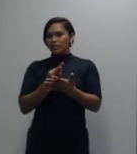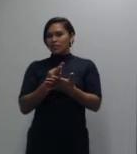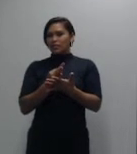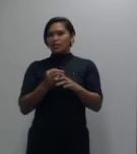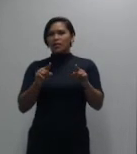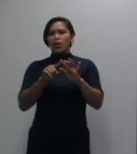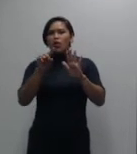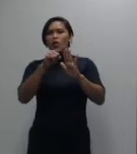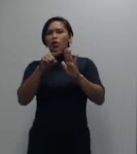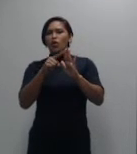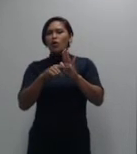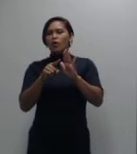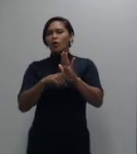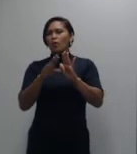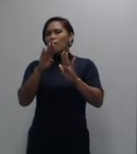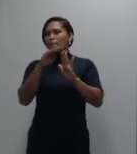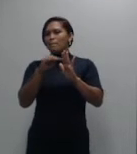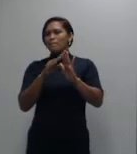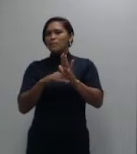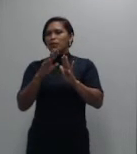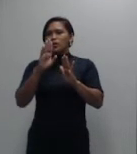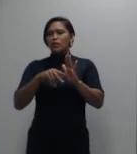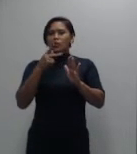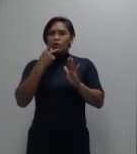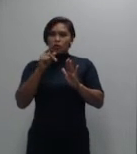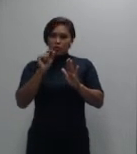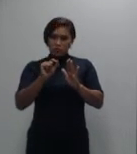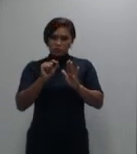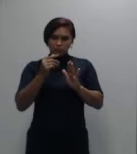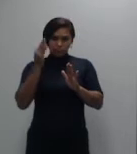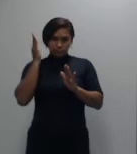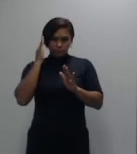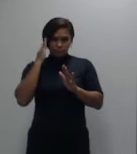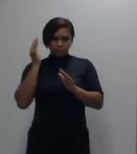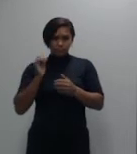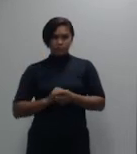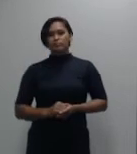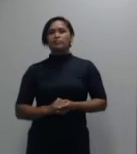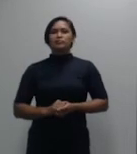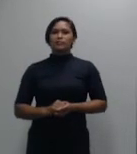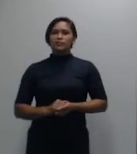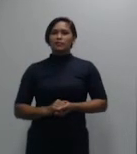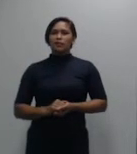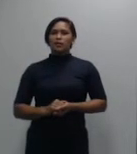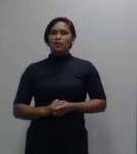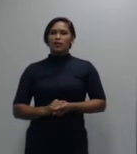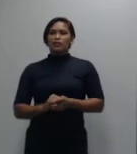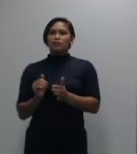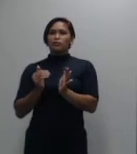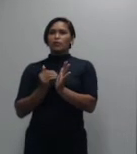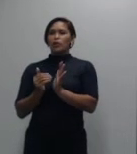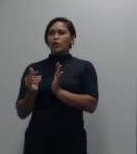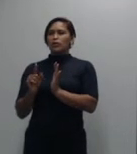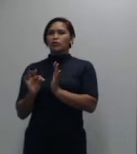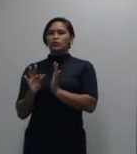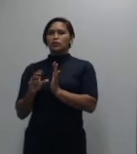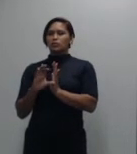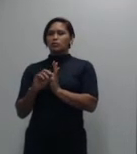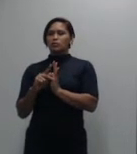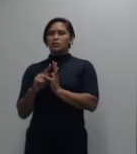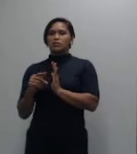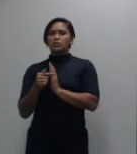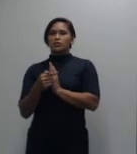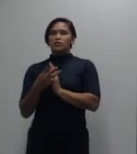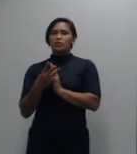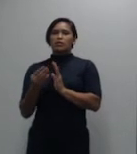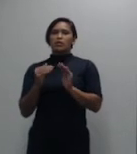24 como paradismo como vocês nem sabem durante sobrevivência de 73